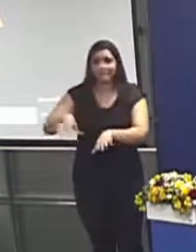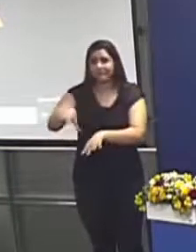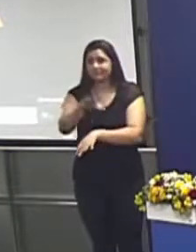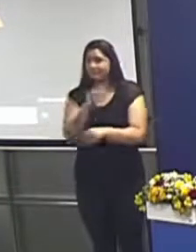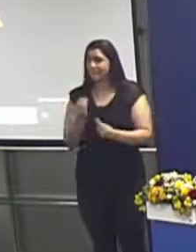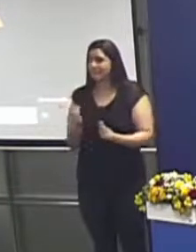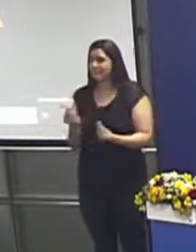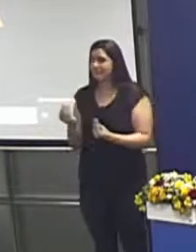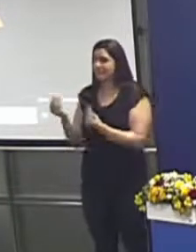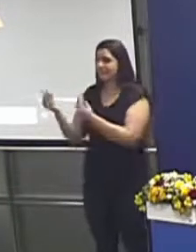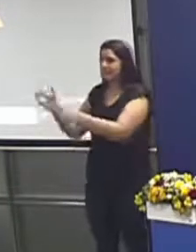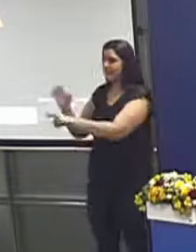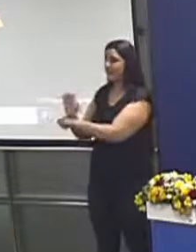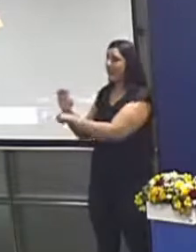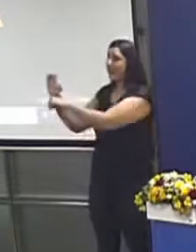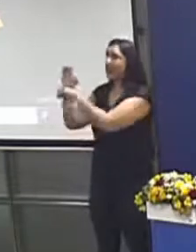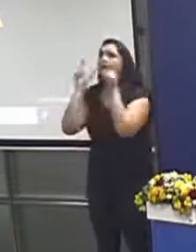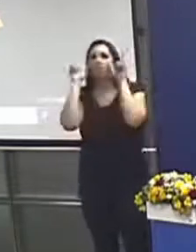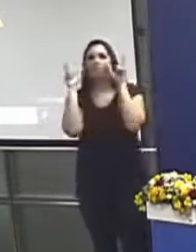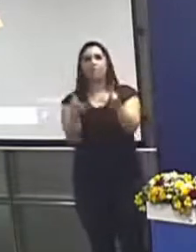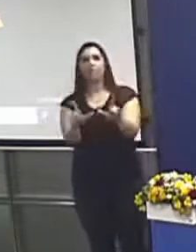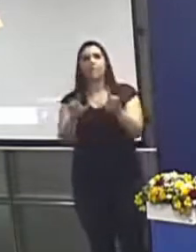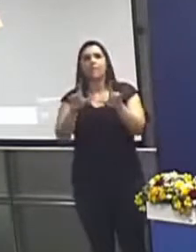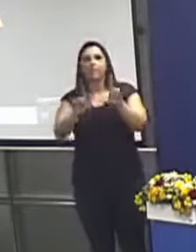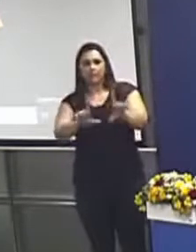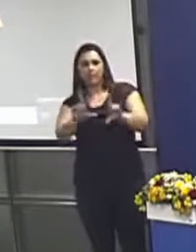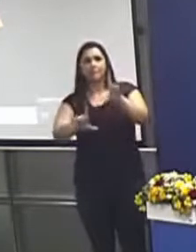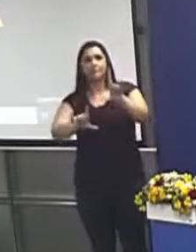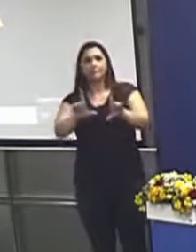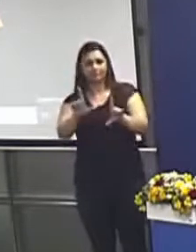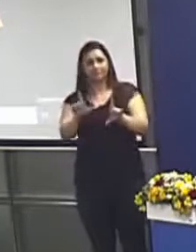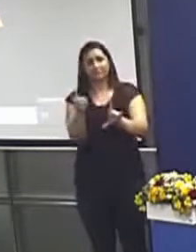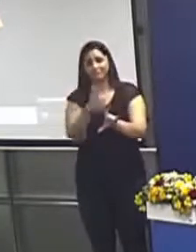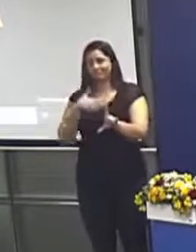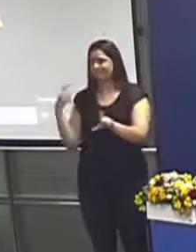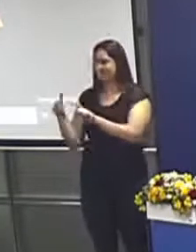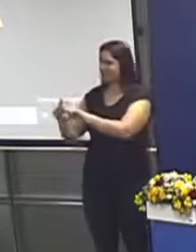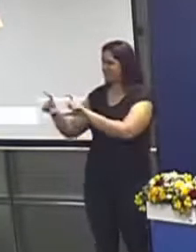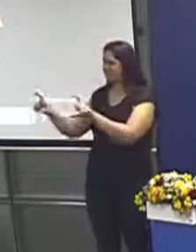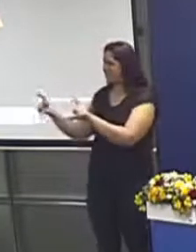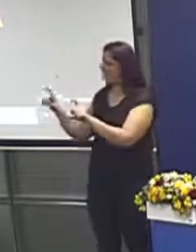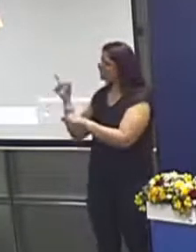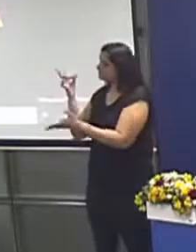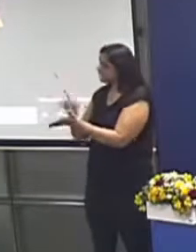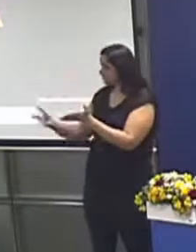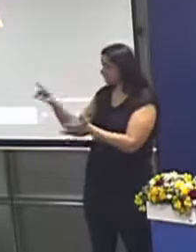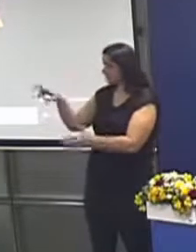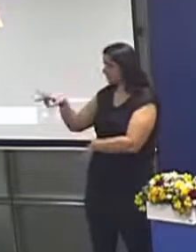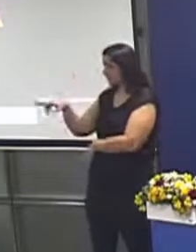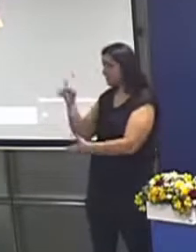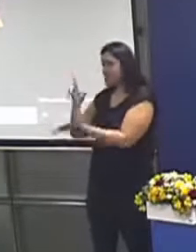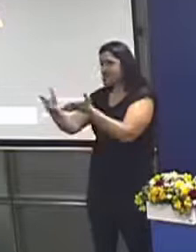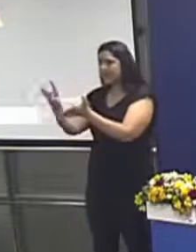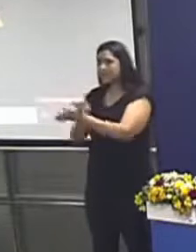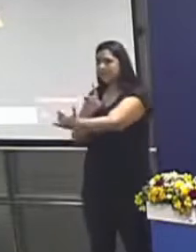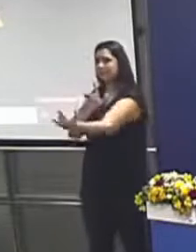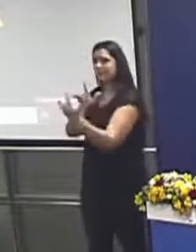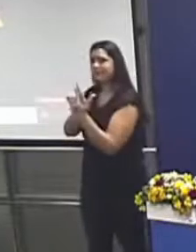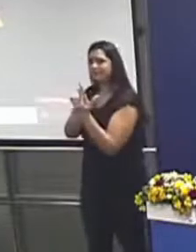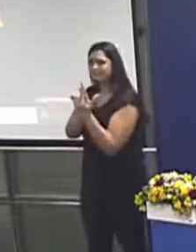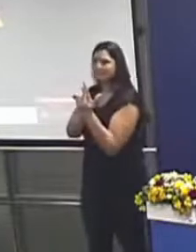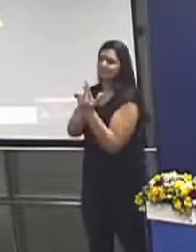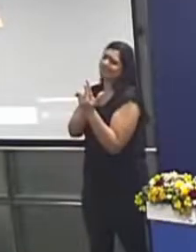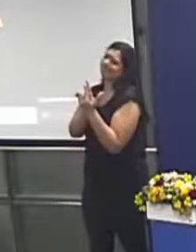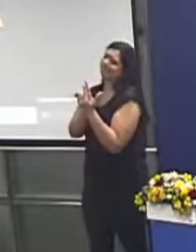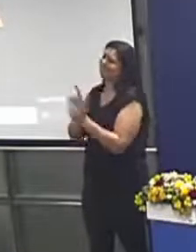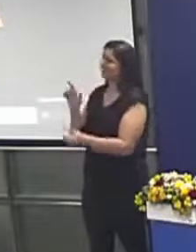o Estado e ama a televisão. Me lembro de uma frase, li isso num livro. Odiará o seu irmão e amarás o inimigo. Enquanto